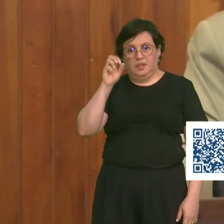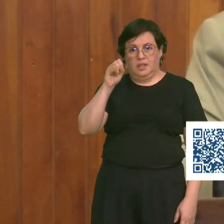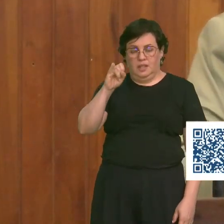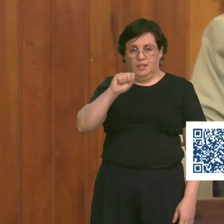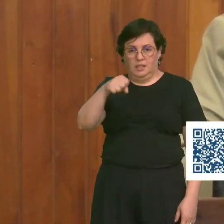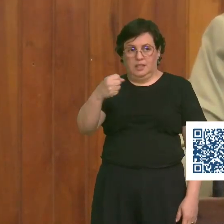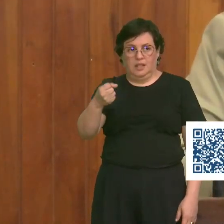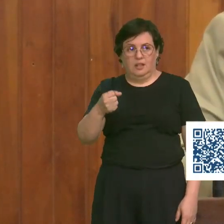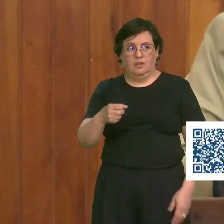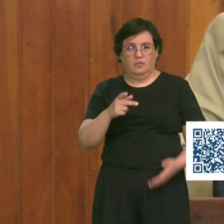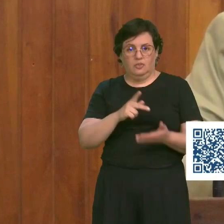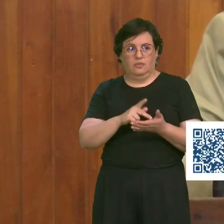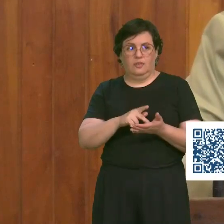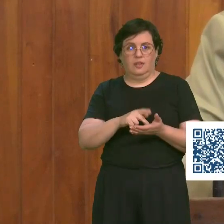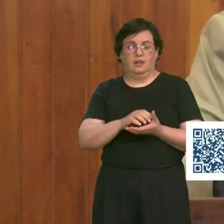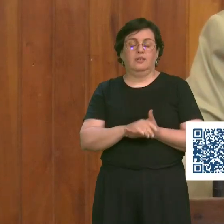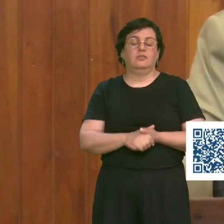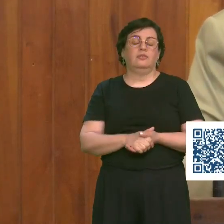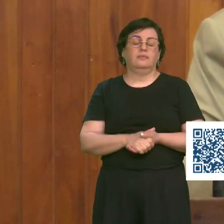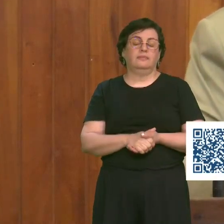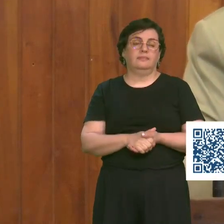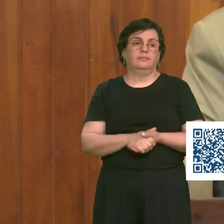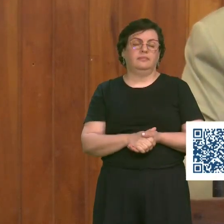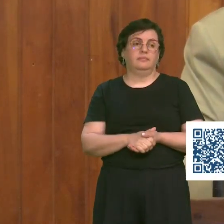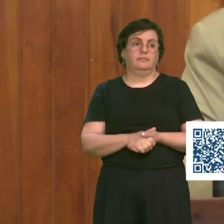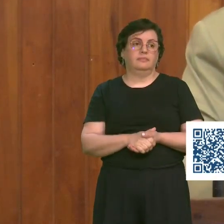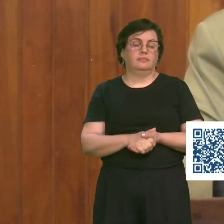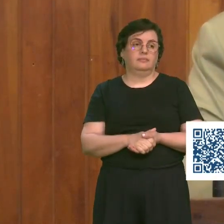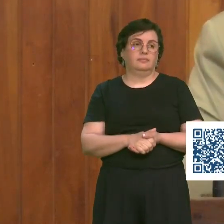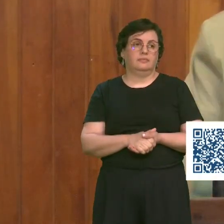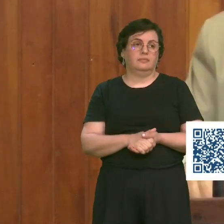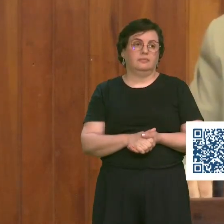no jornal dia até que não deu não sei onde